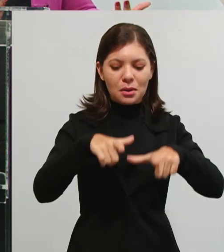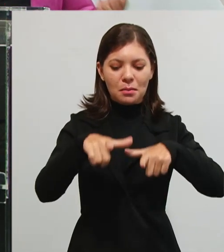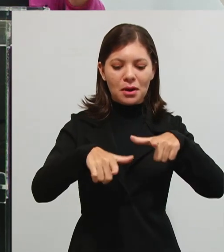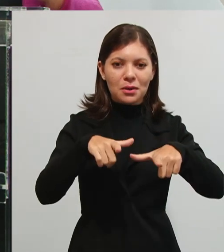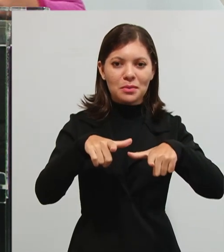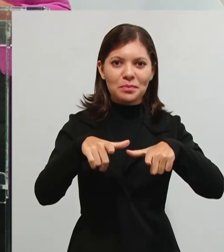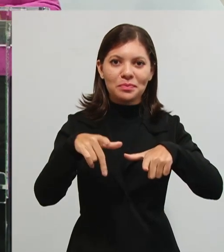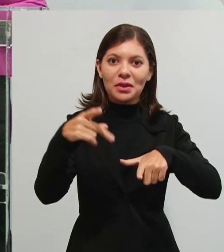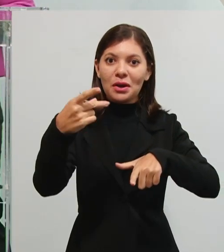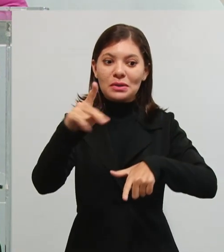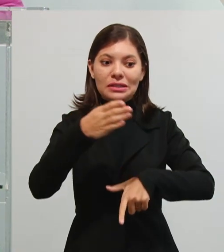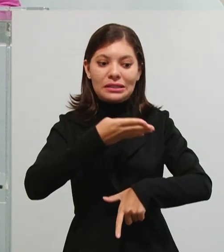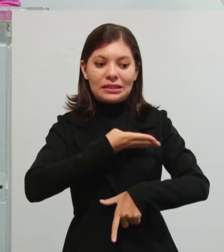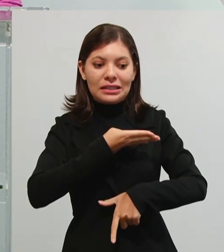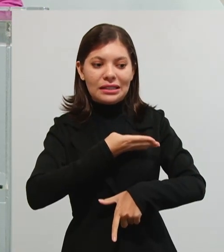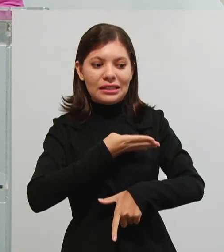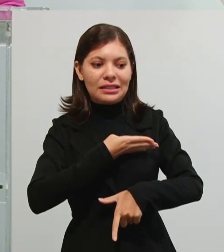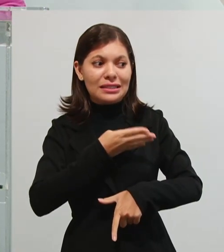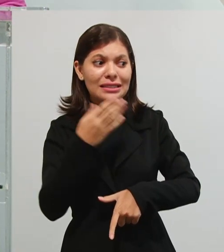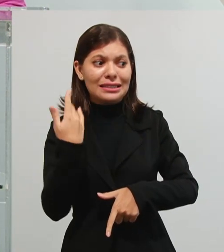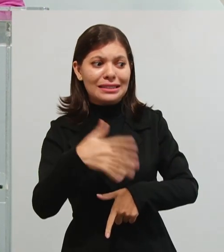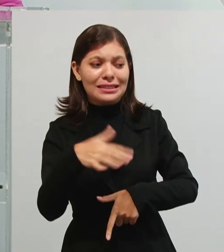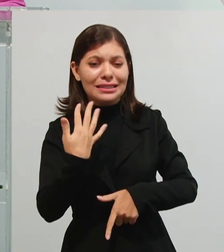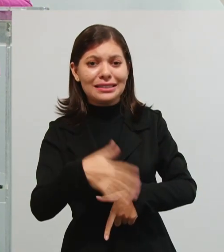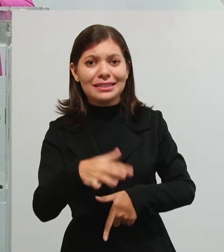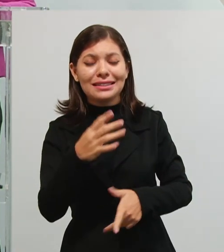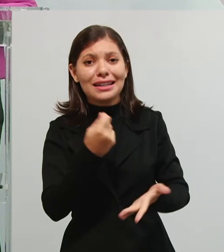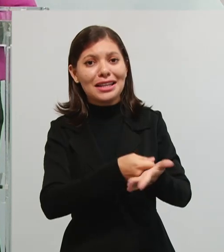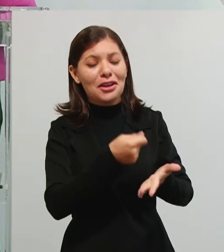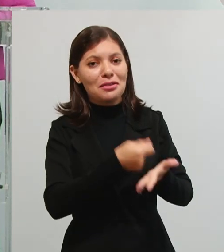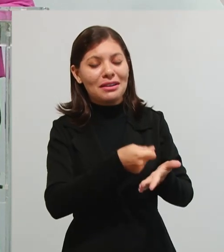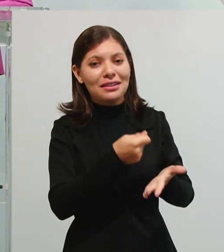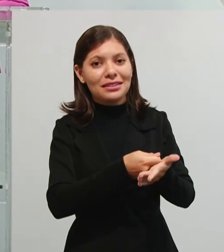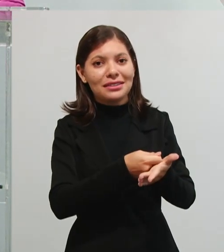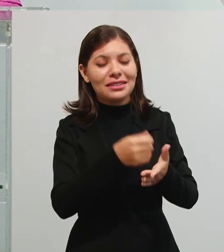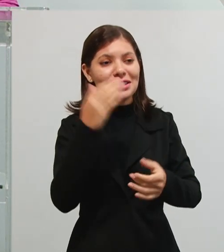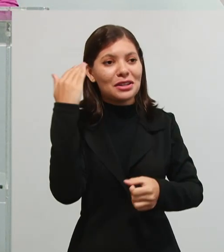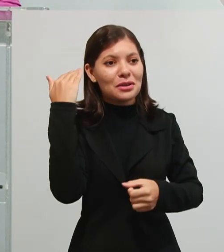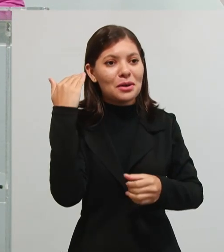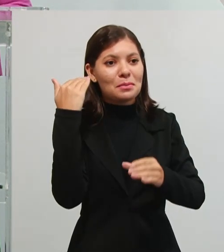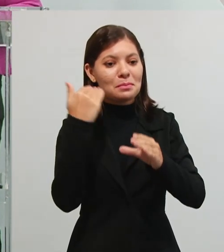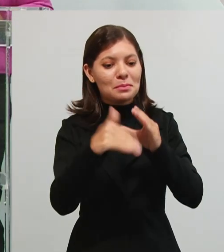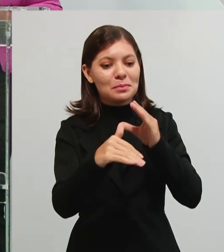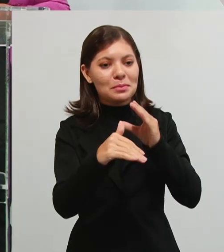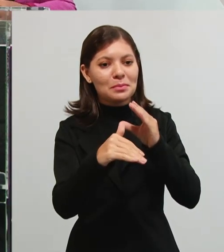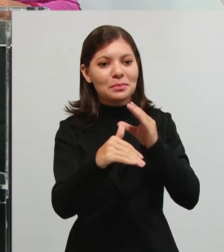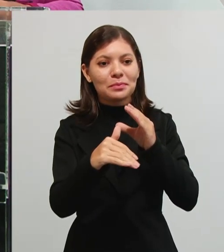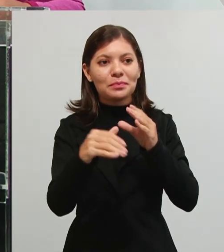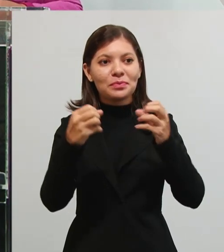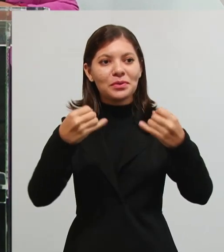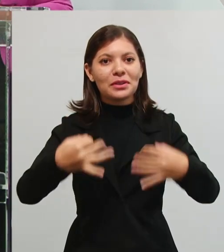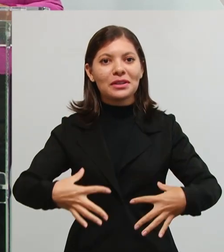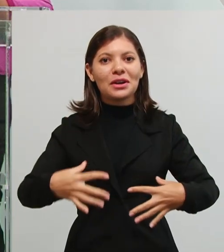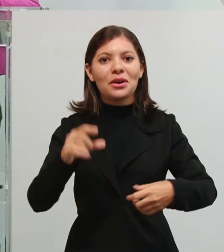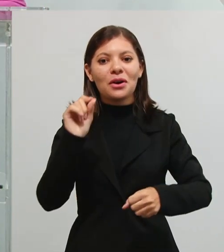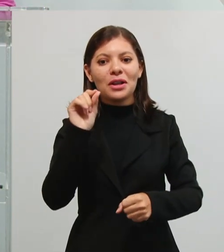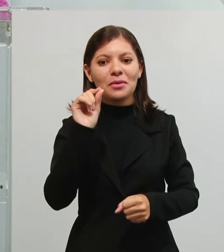colega fica sabendo que você está devendo, não é verdade? Deixa um recado lá e fala assim, olha,